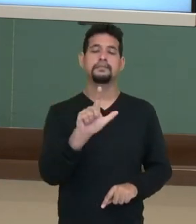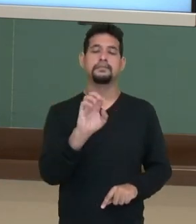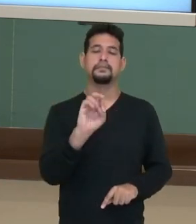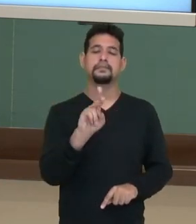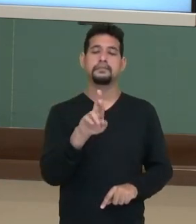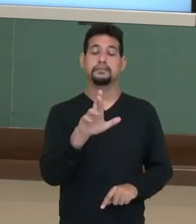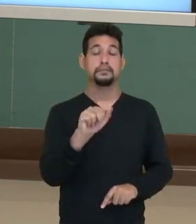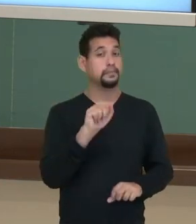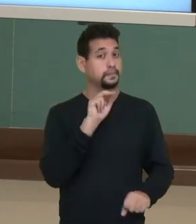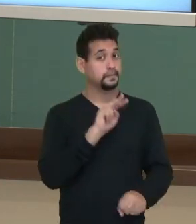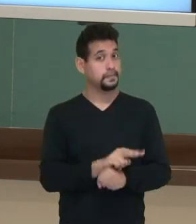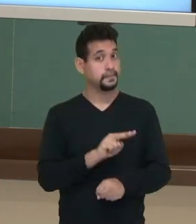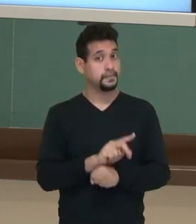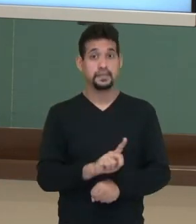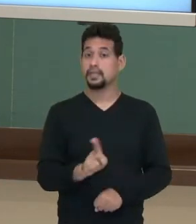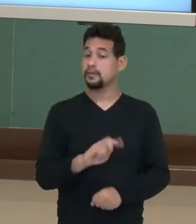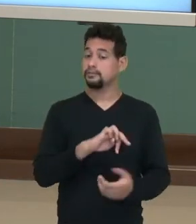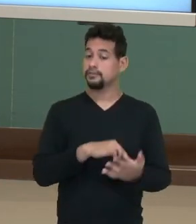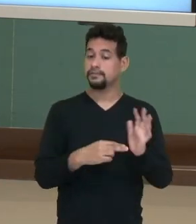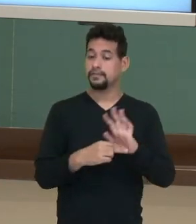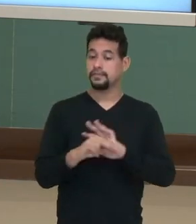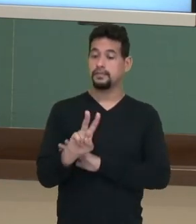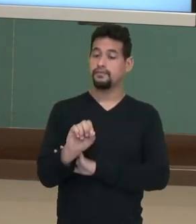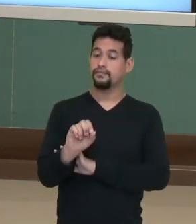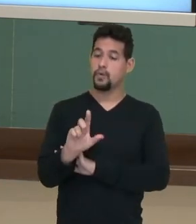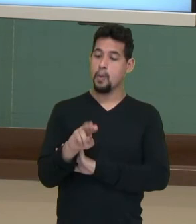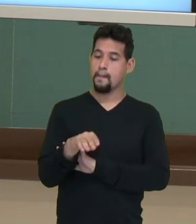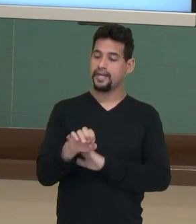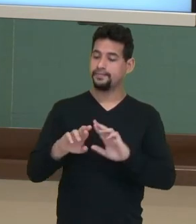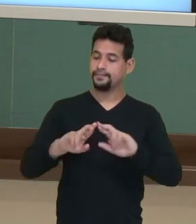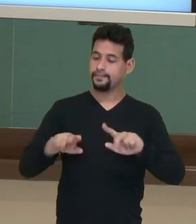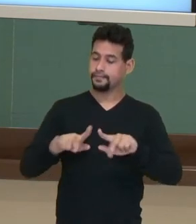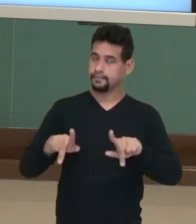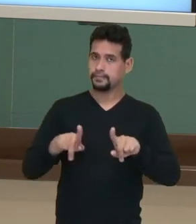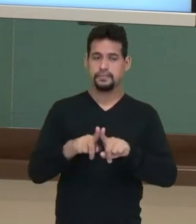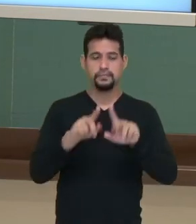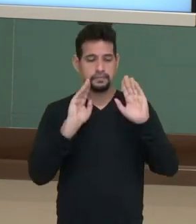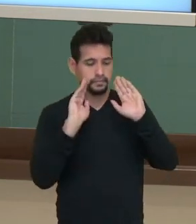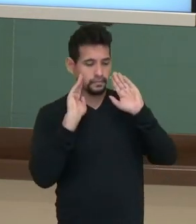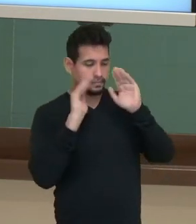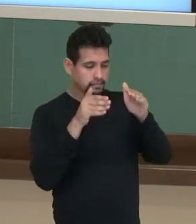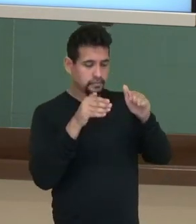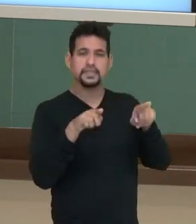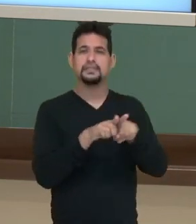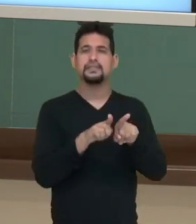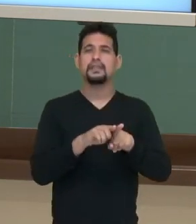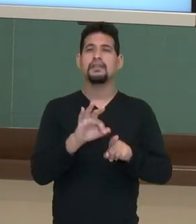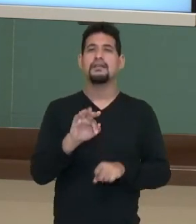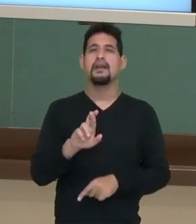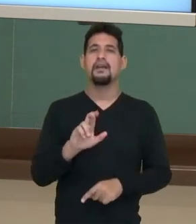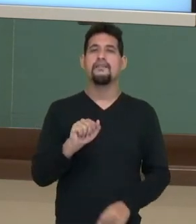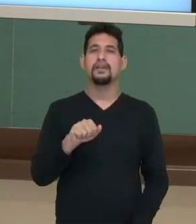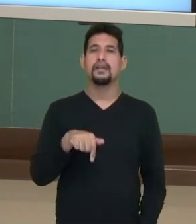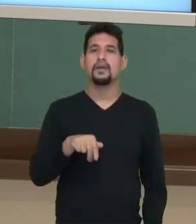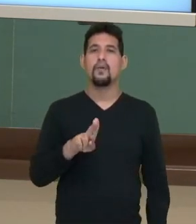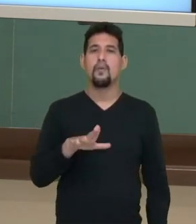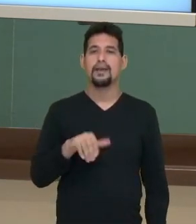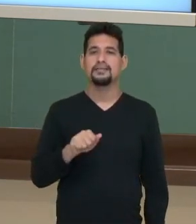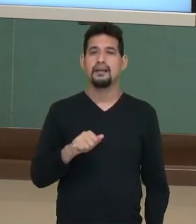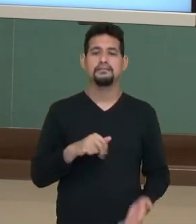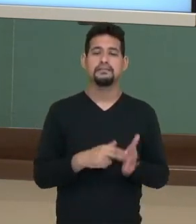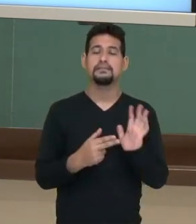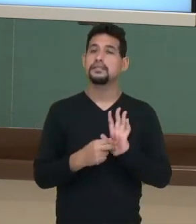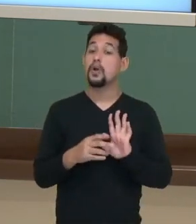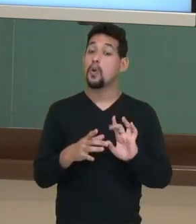altura, cuidado, não é volume. A altura depende exclusivamente da frequência. A frequência, ela